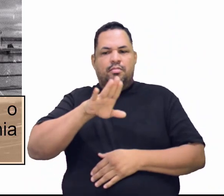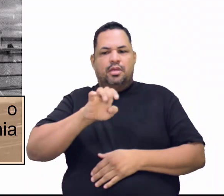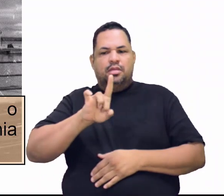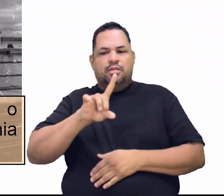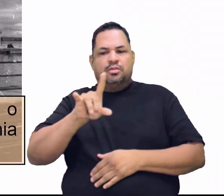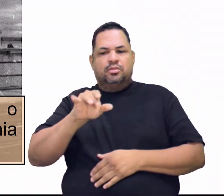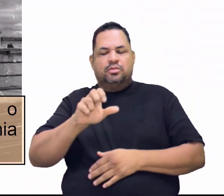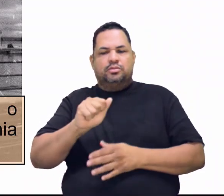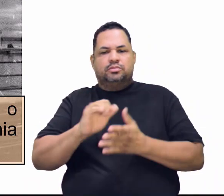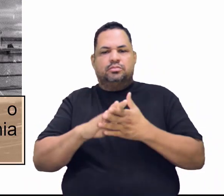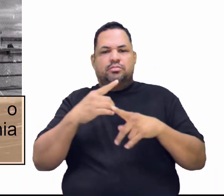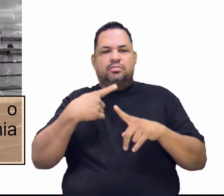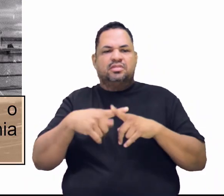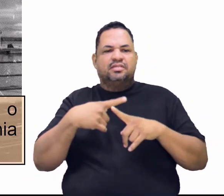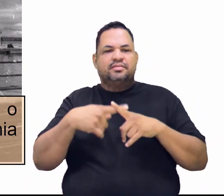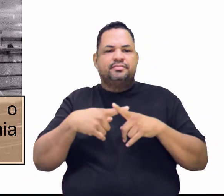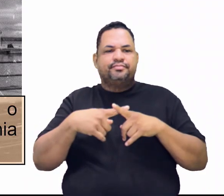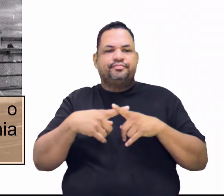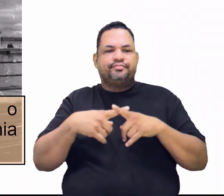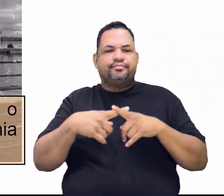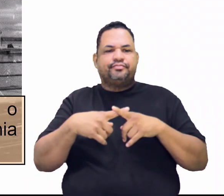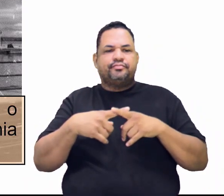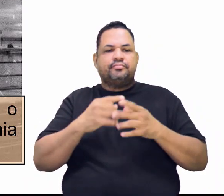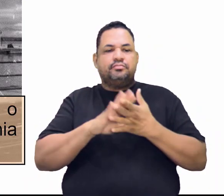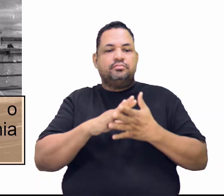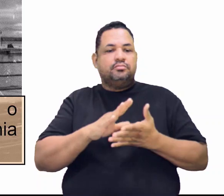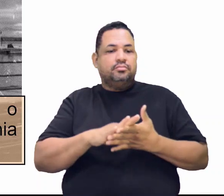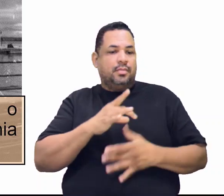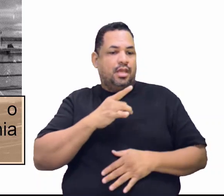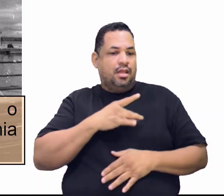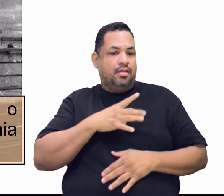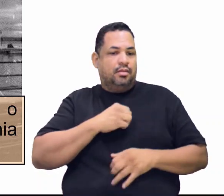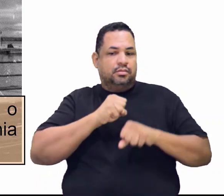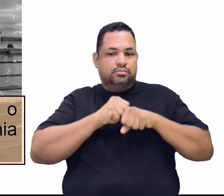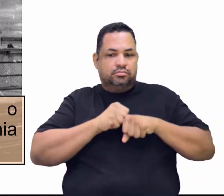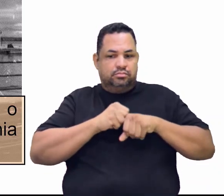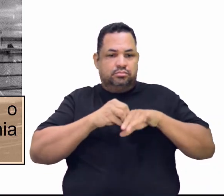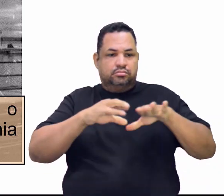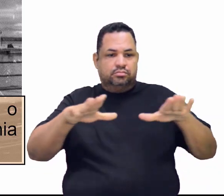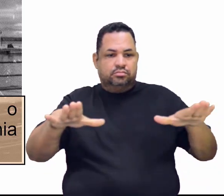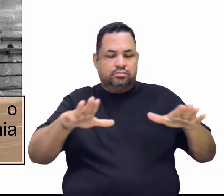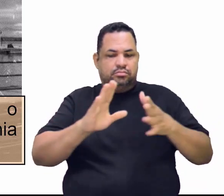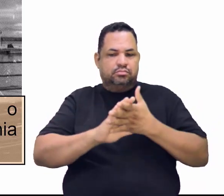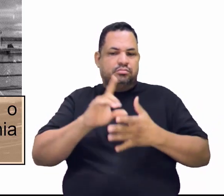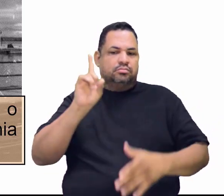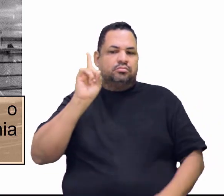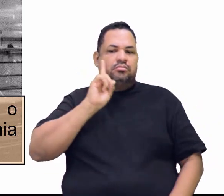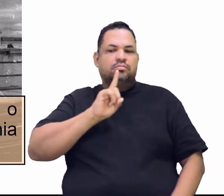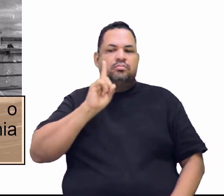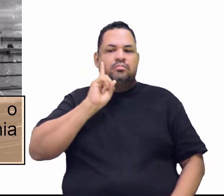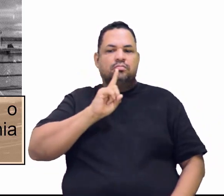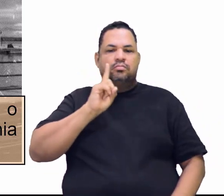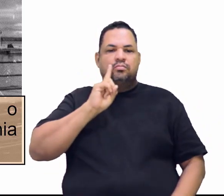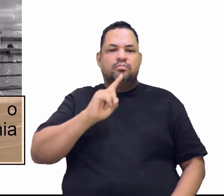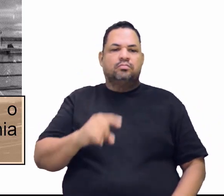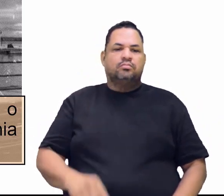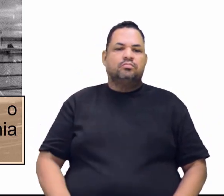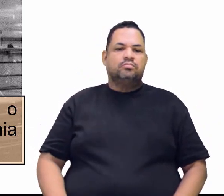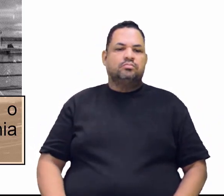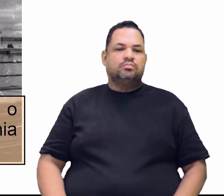porque era claro, eles temiam o expansionismo dos Estados